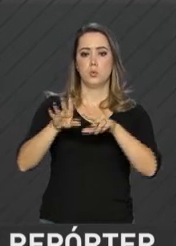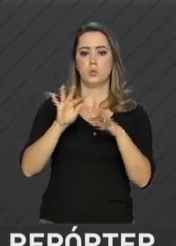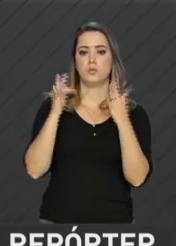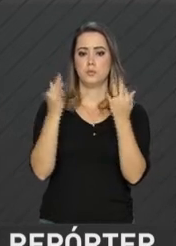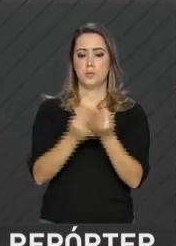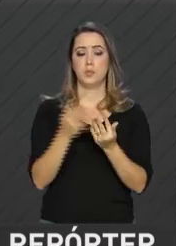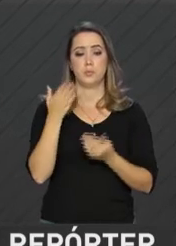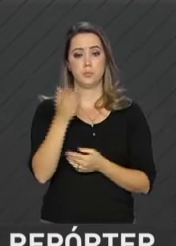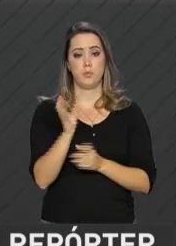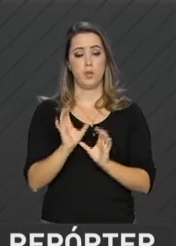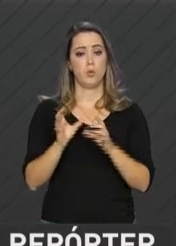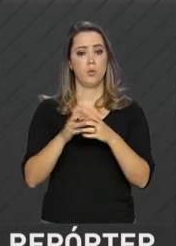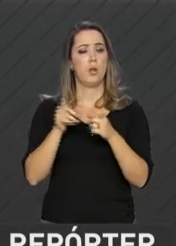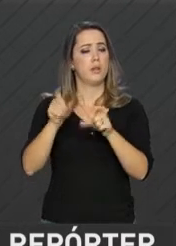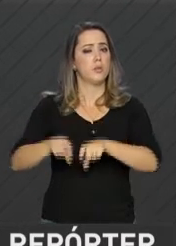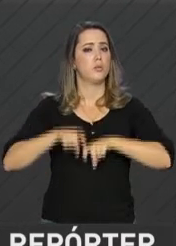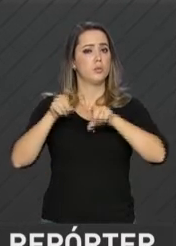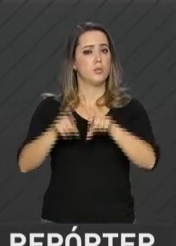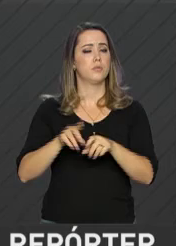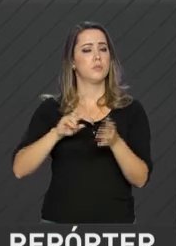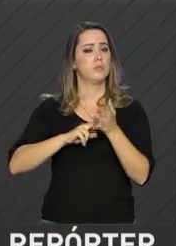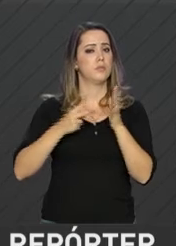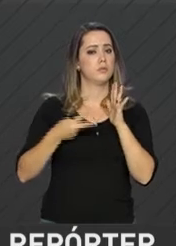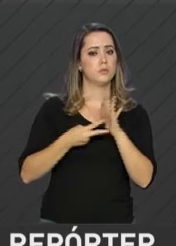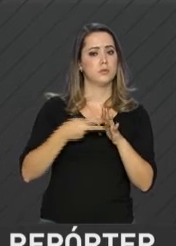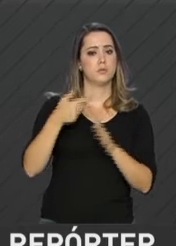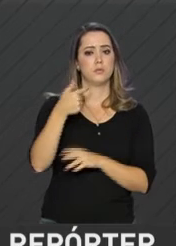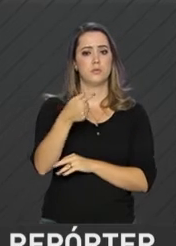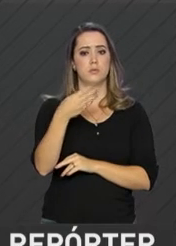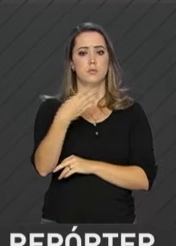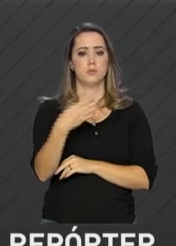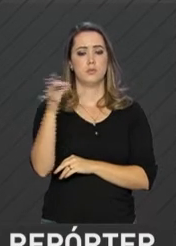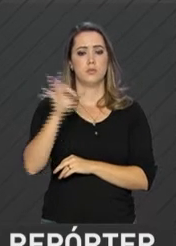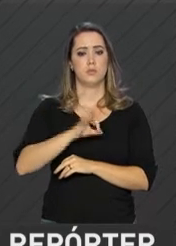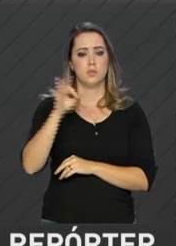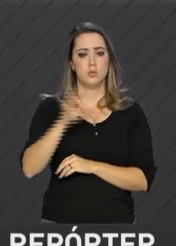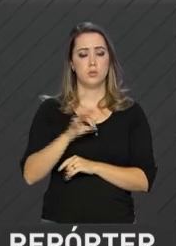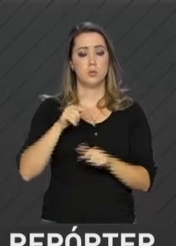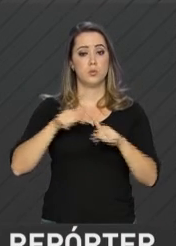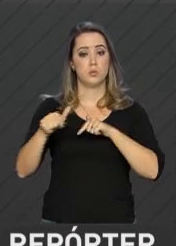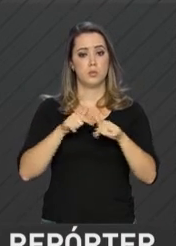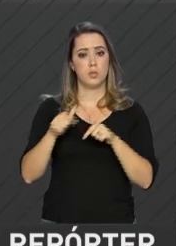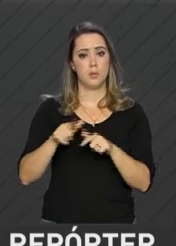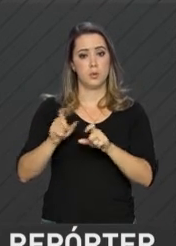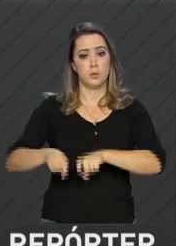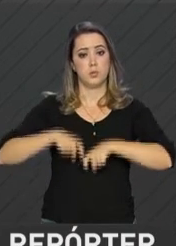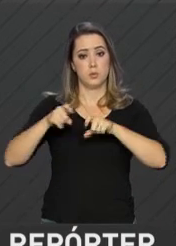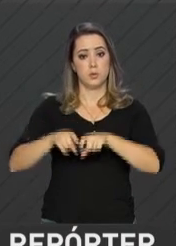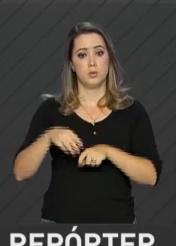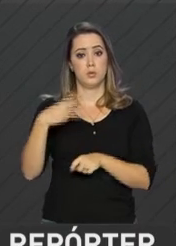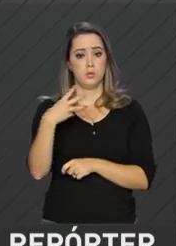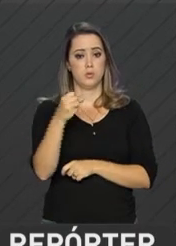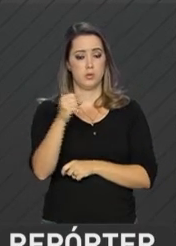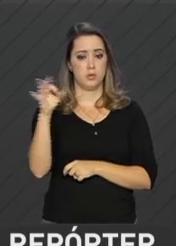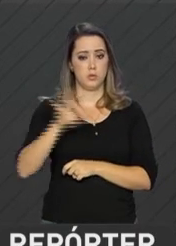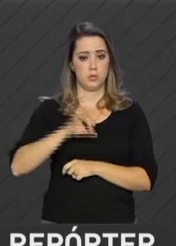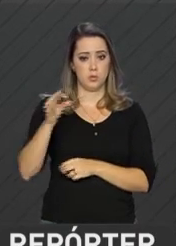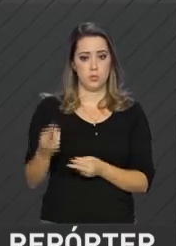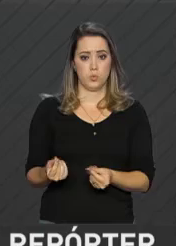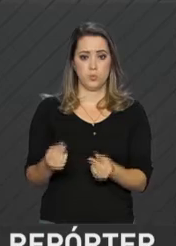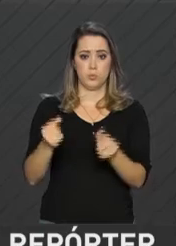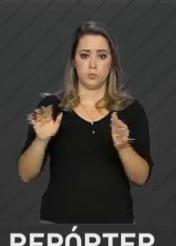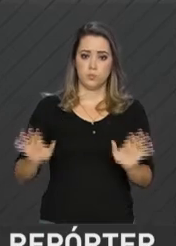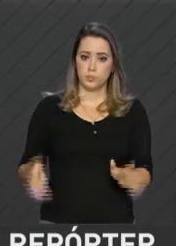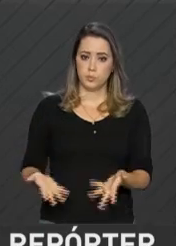agricultura familiar representa 74% dos postos de trabalho no meio rural e 38% do valor bruto